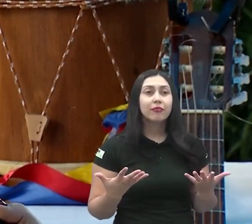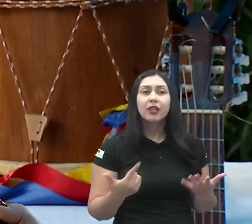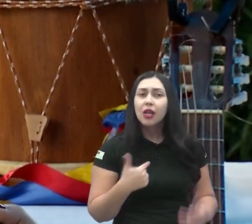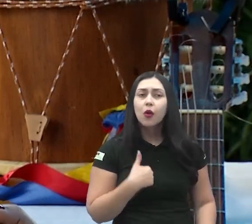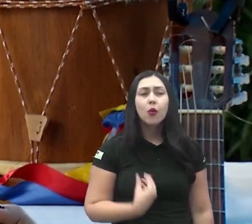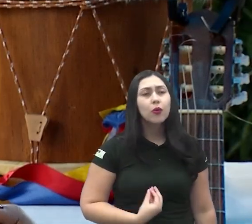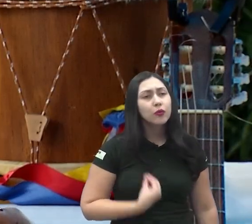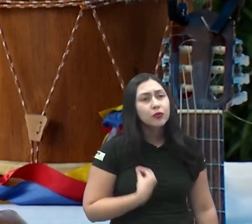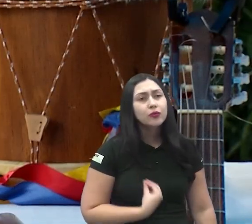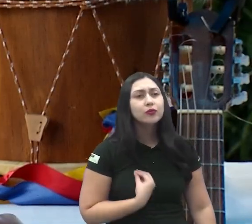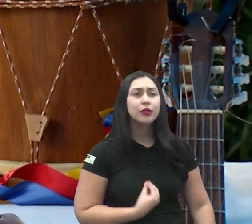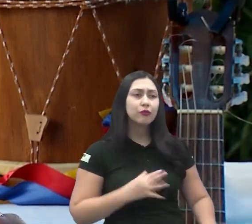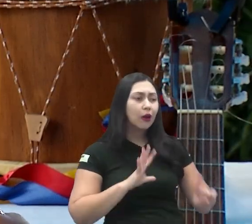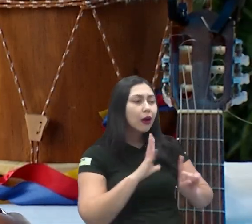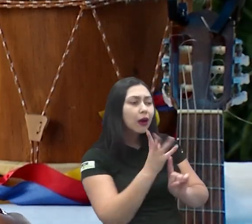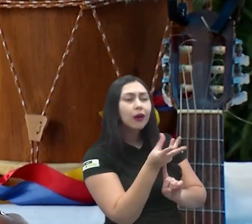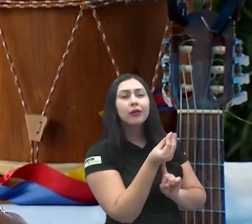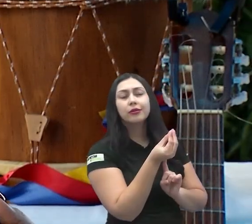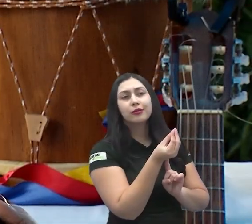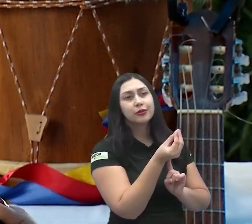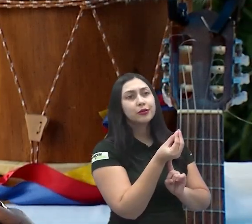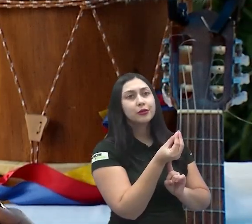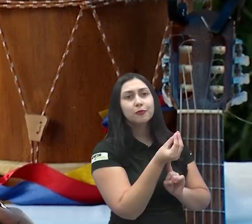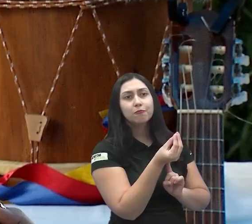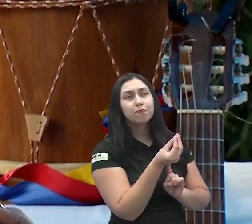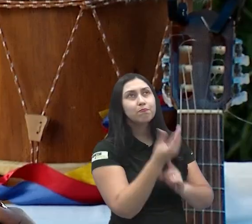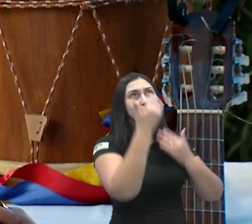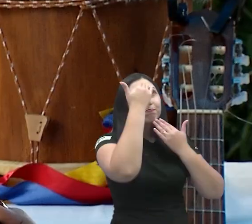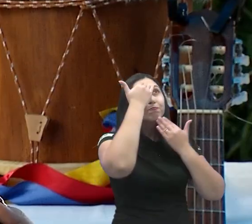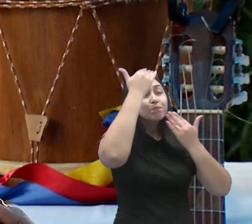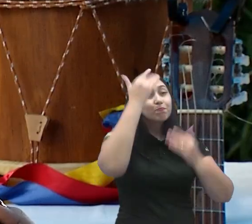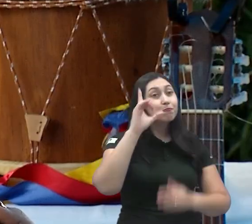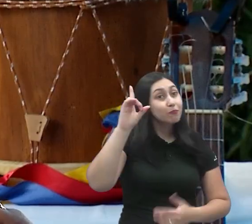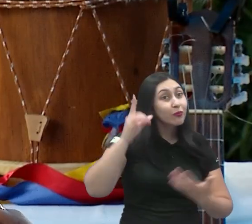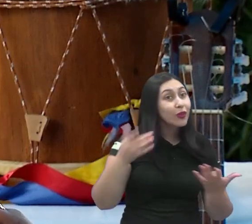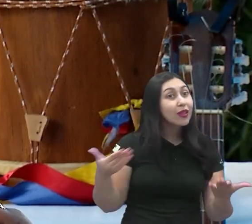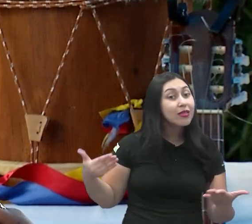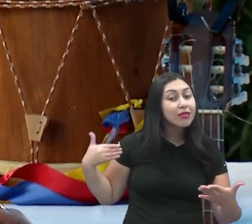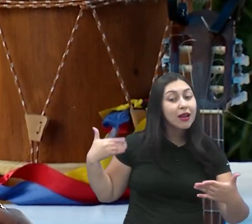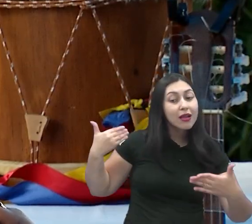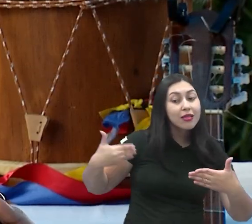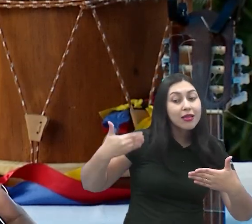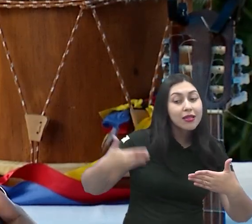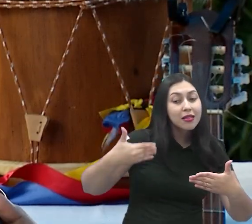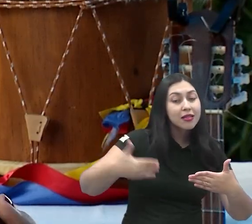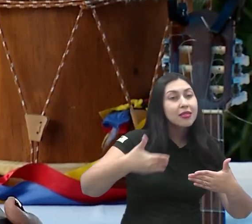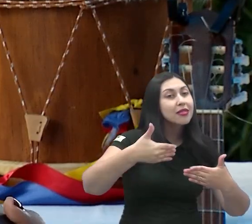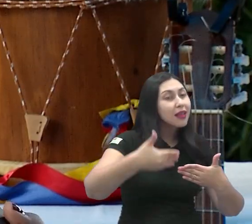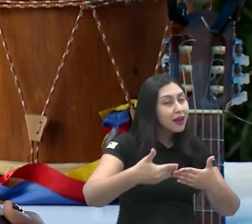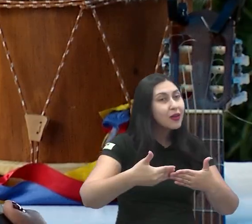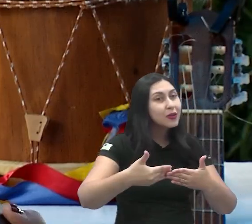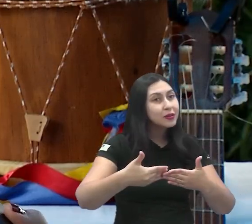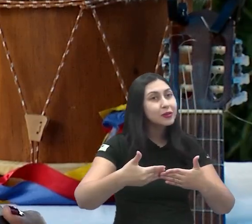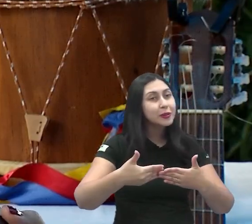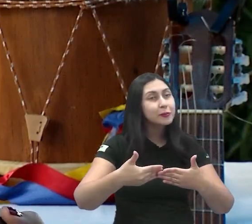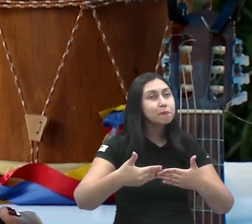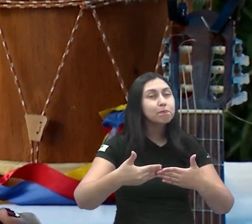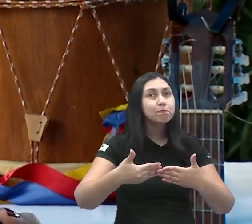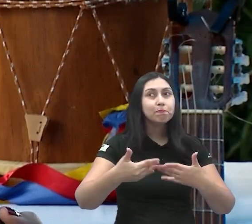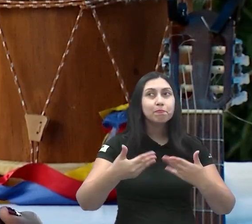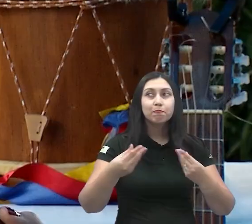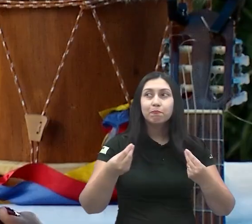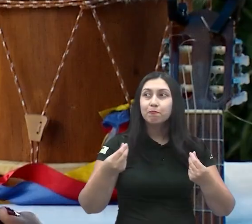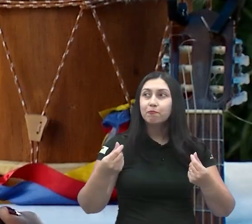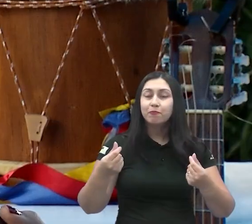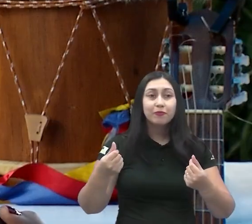coisa. Para mim, é do que eu vivo, né? E graças a Deus é o que até hoje dá